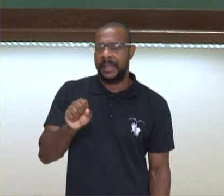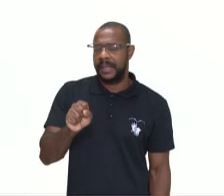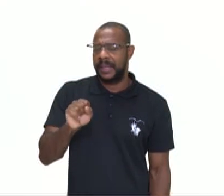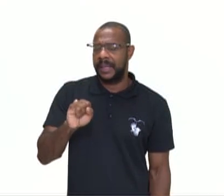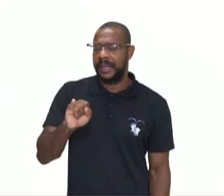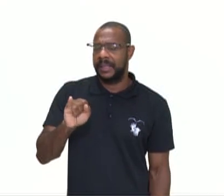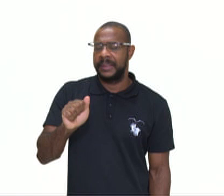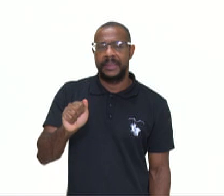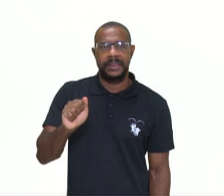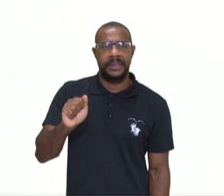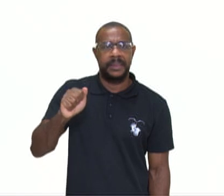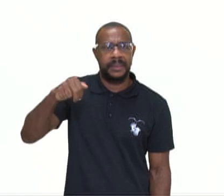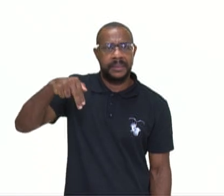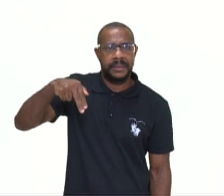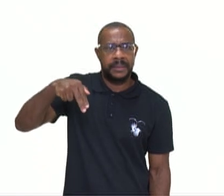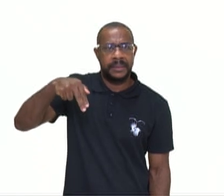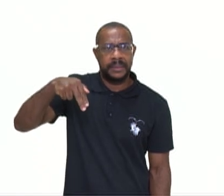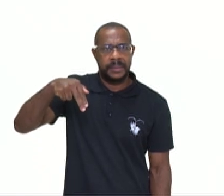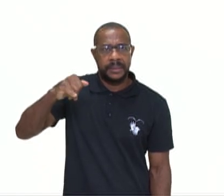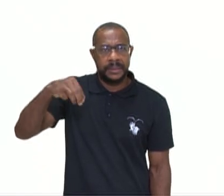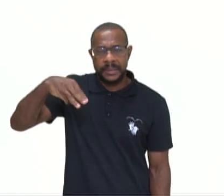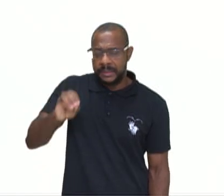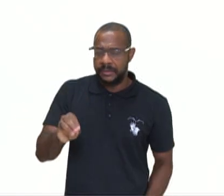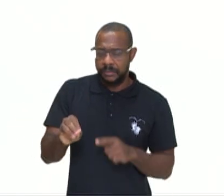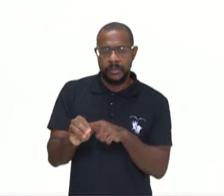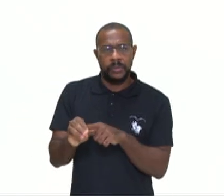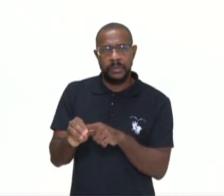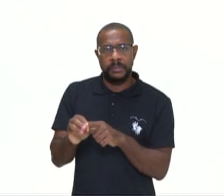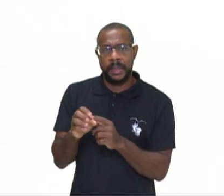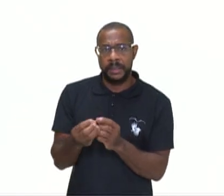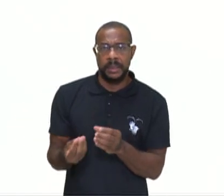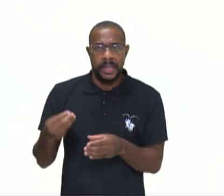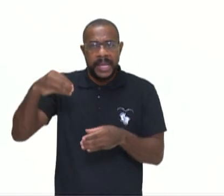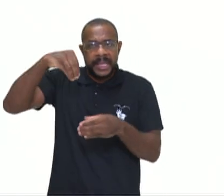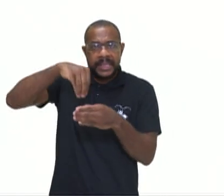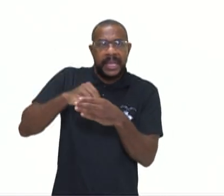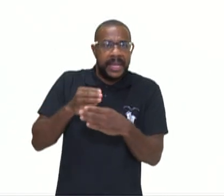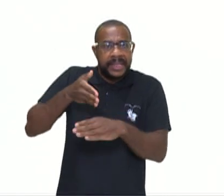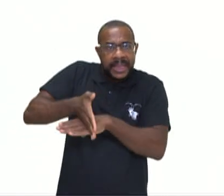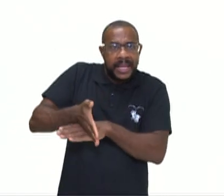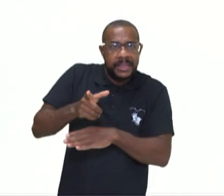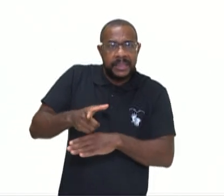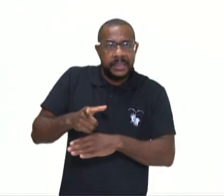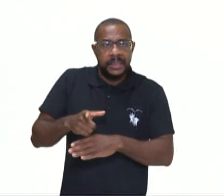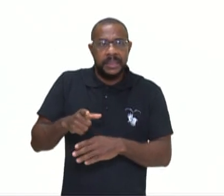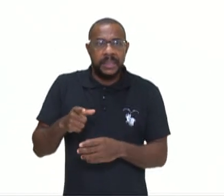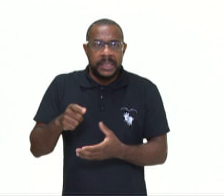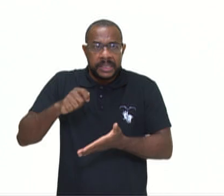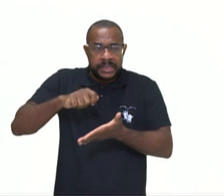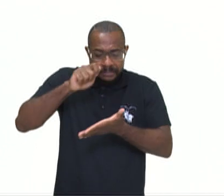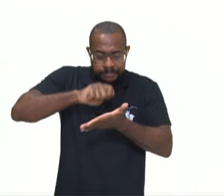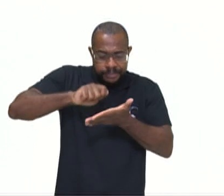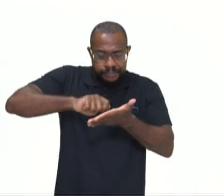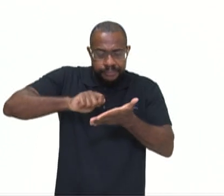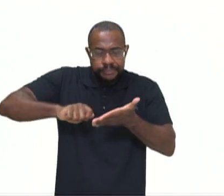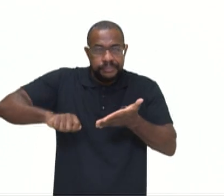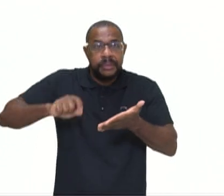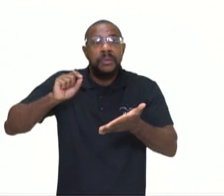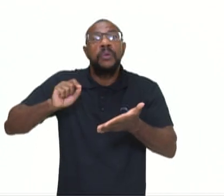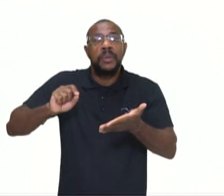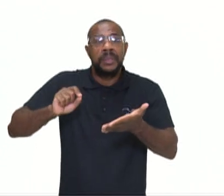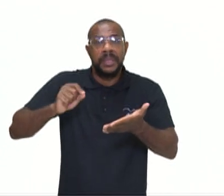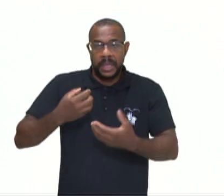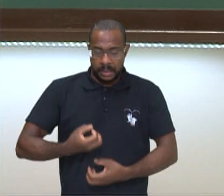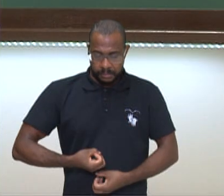quê? Eles incorporassem nas produções esses traços que se opunham diretamente